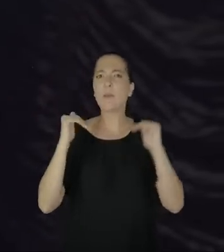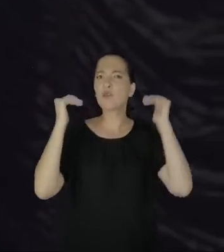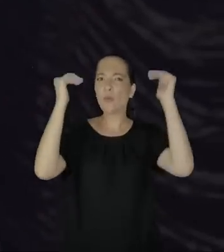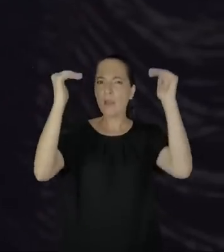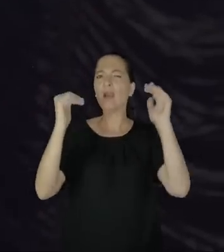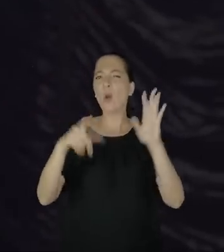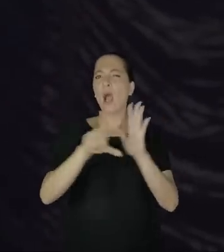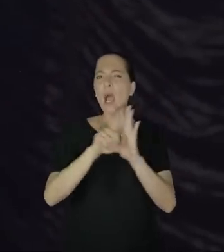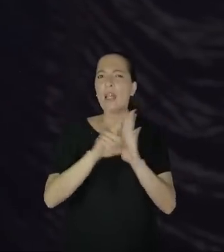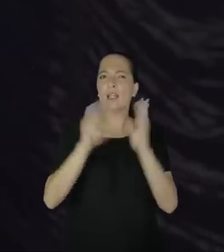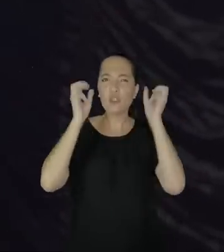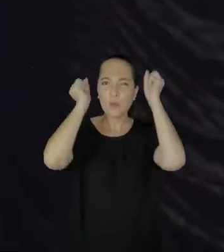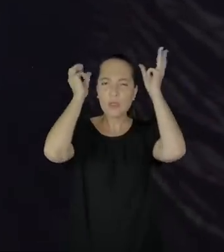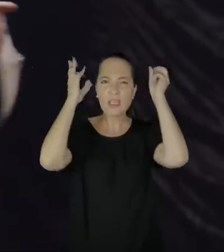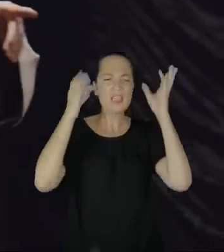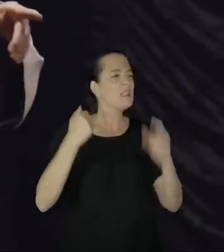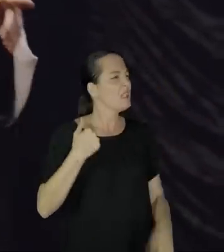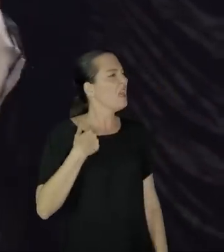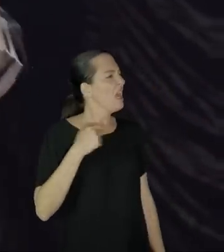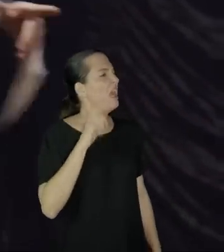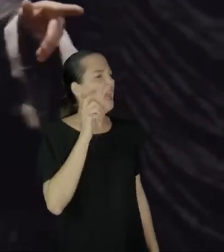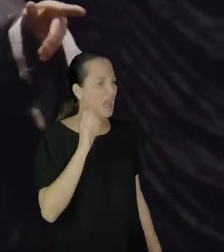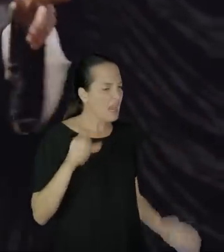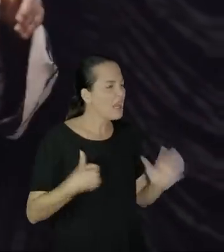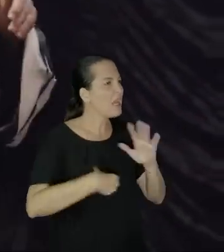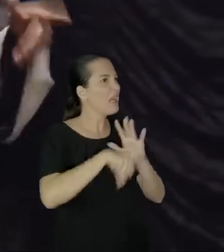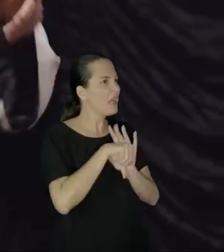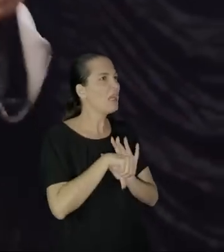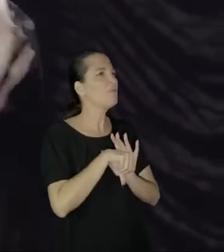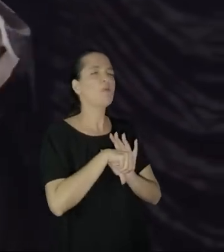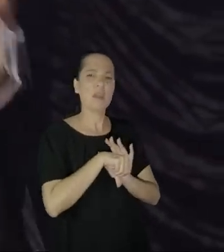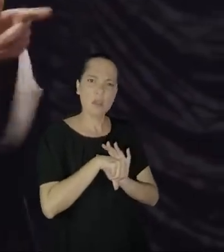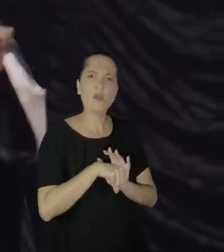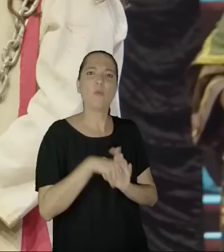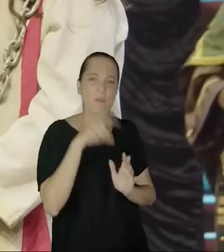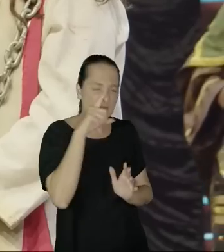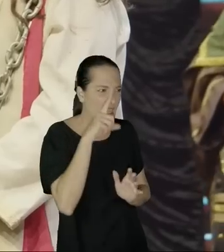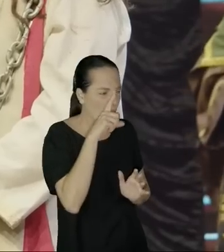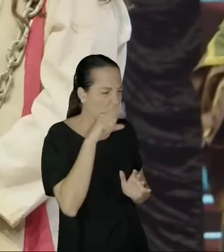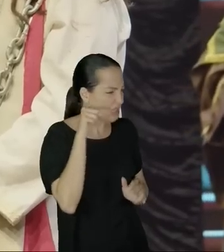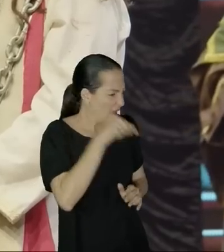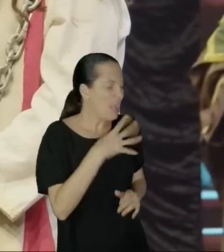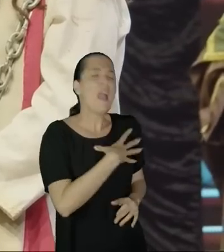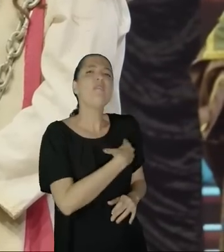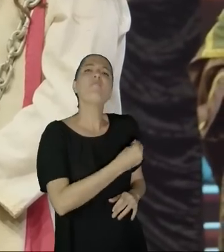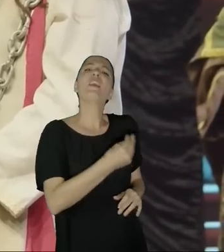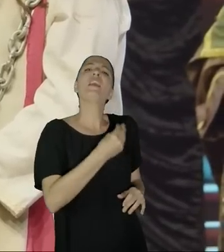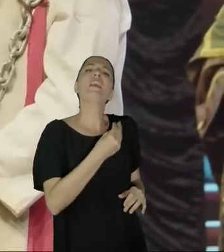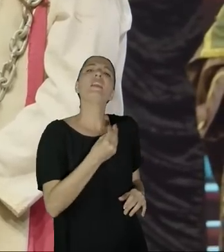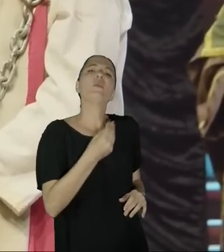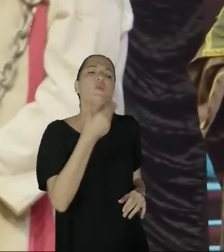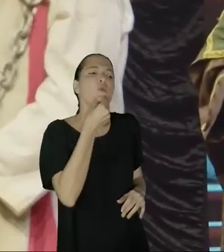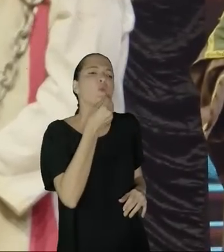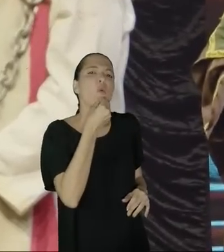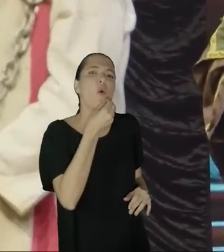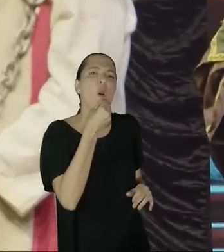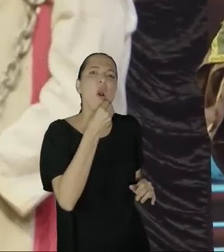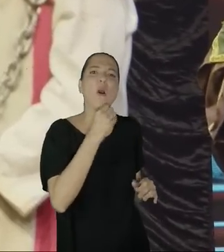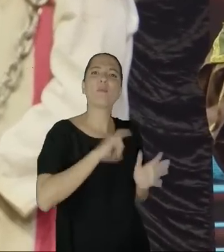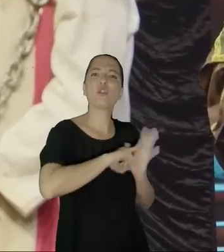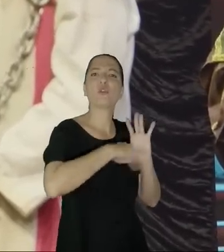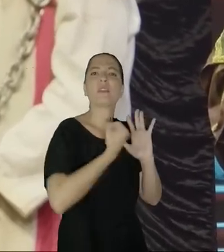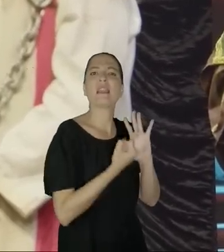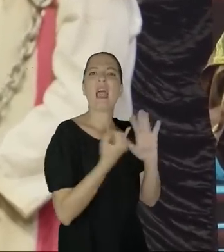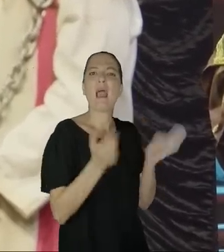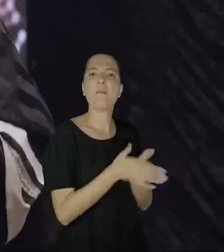crimes graves. Este homem, filho de um pobre carpinteiro, não tem autoridade para falar